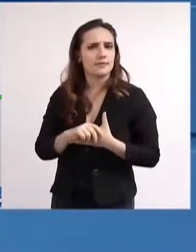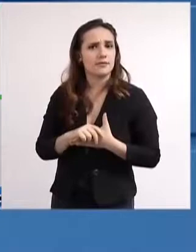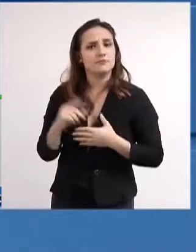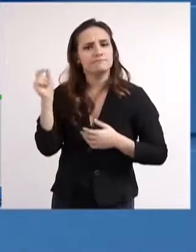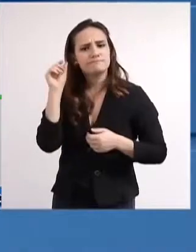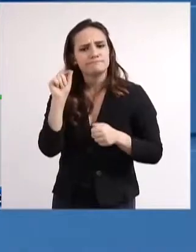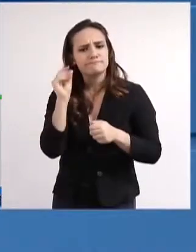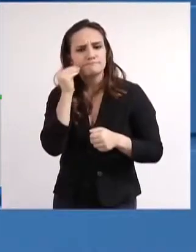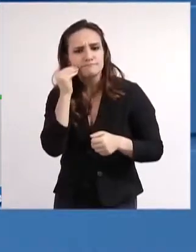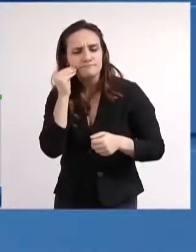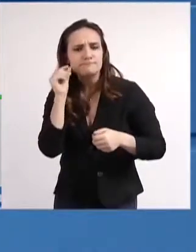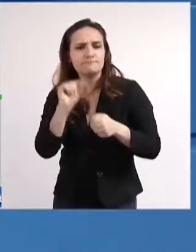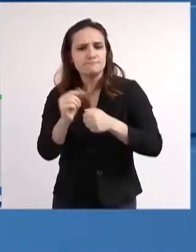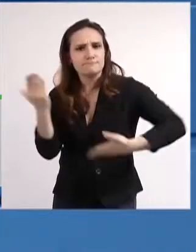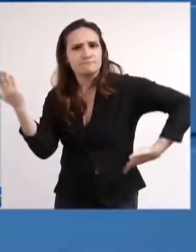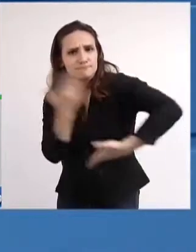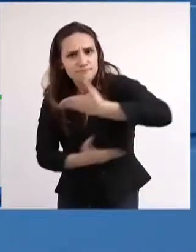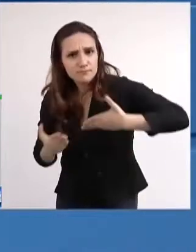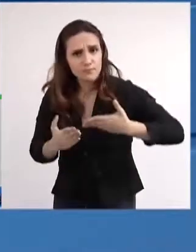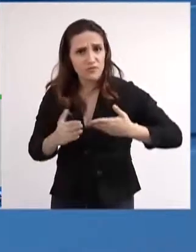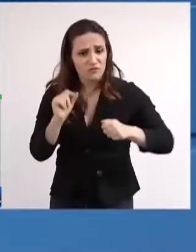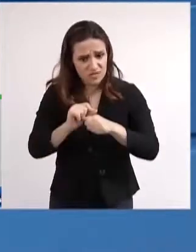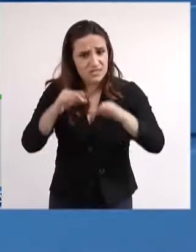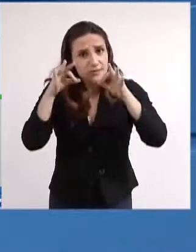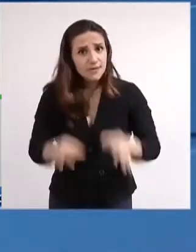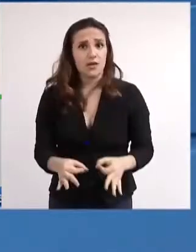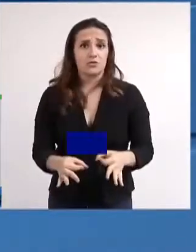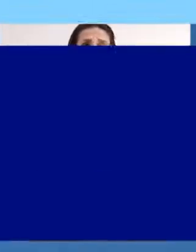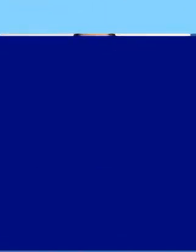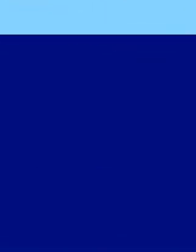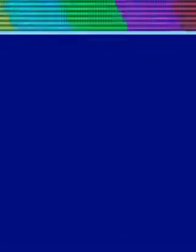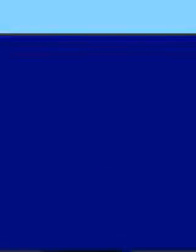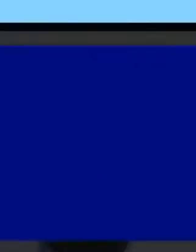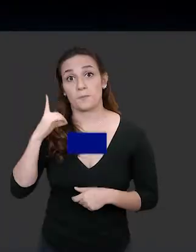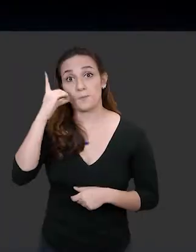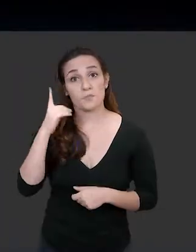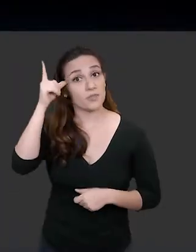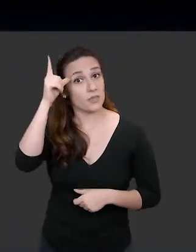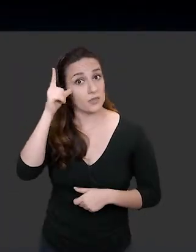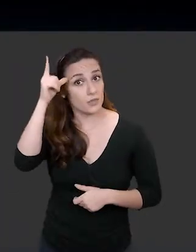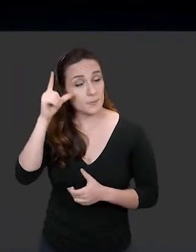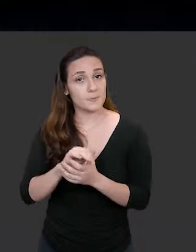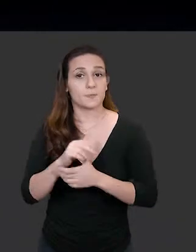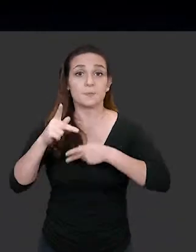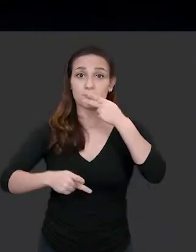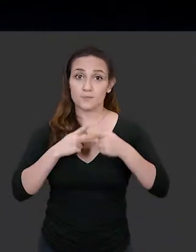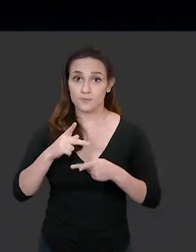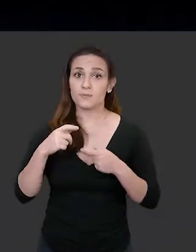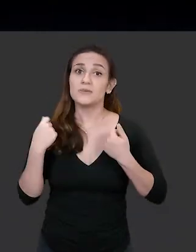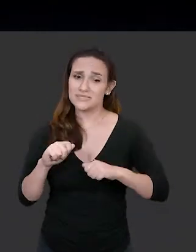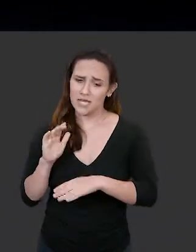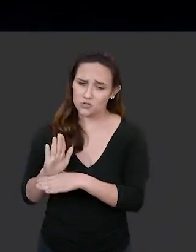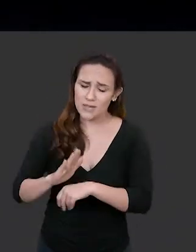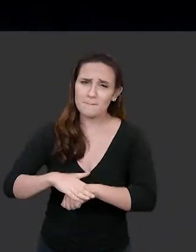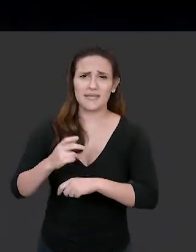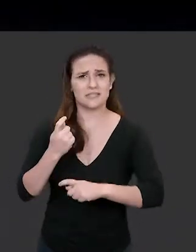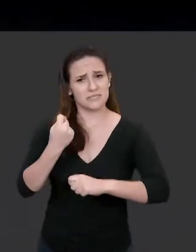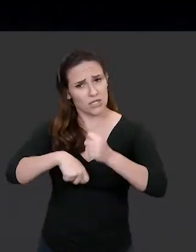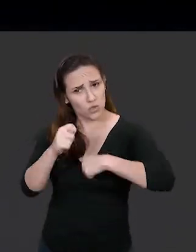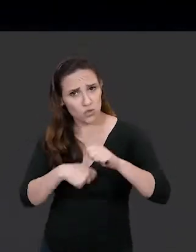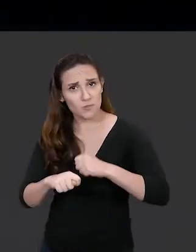conciliação, de somar ao justo, não é? Para que o justo aconteça. Deputado Lídio Lopes destaca a